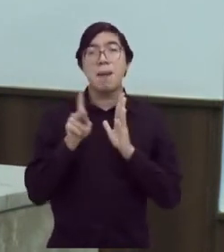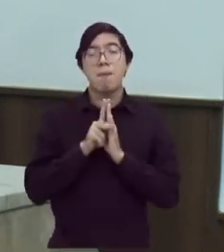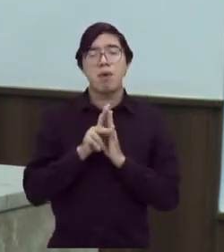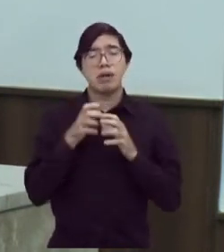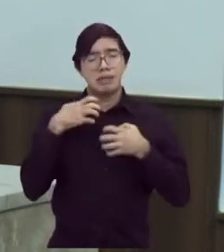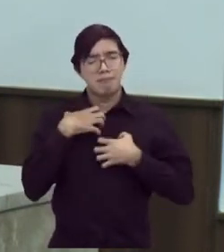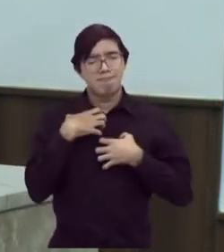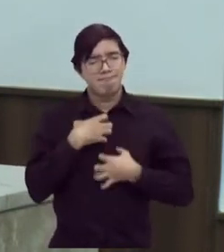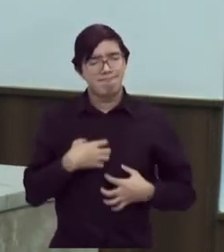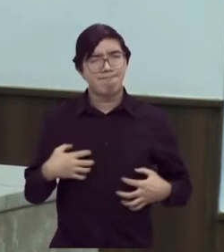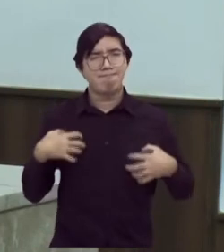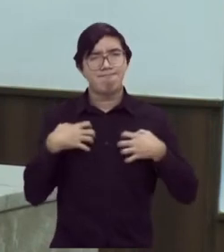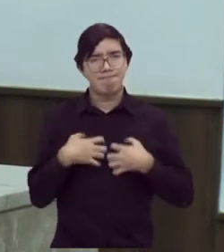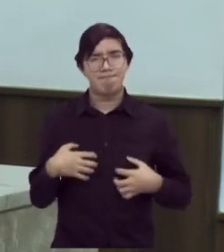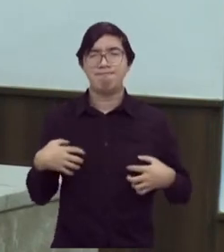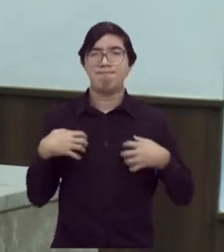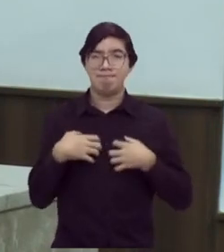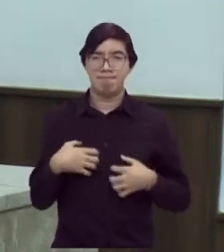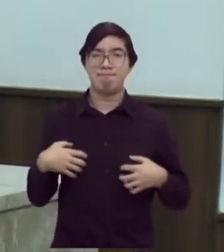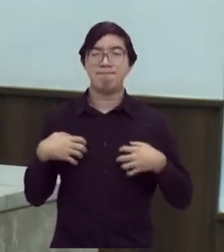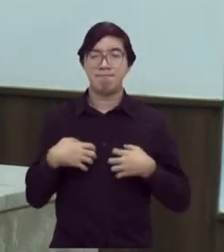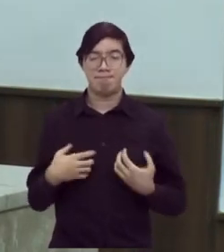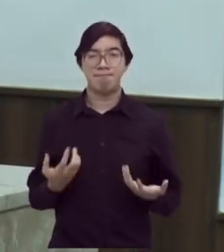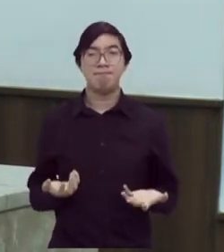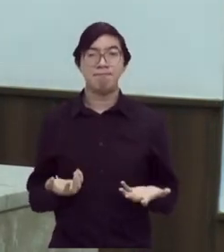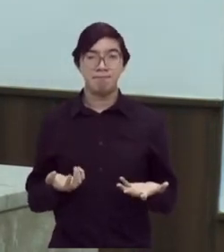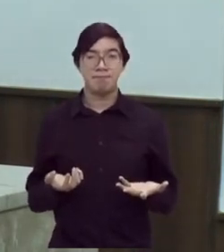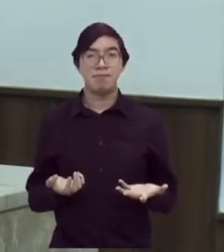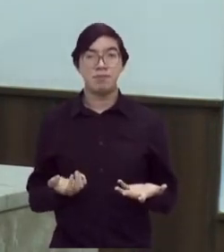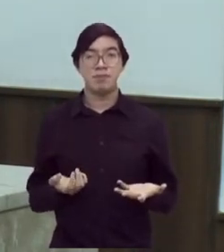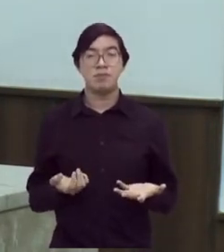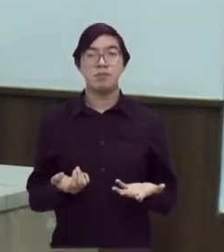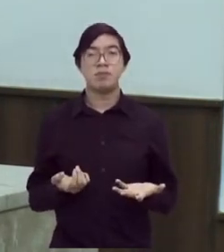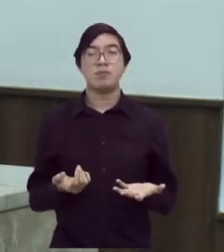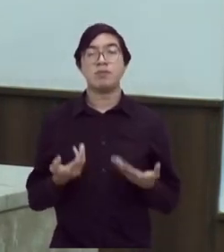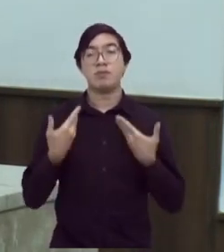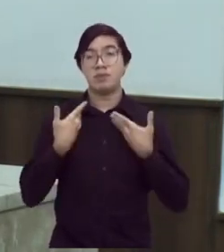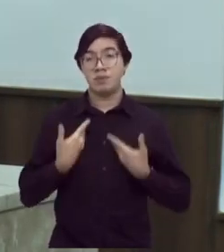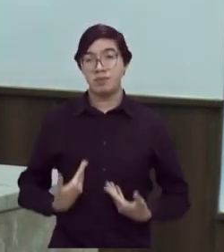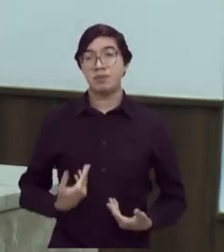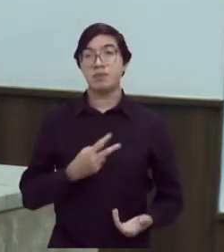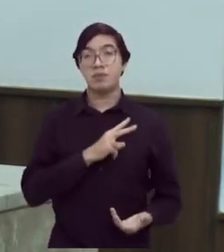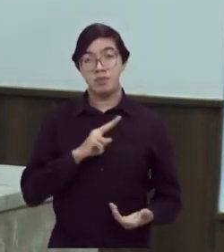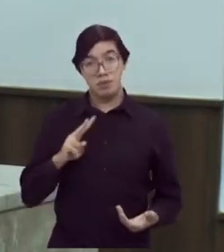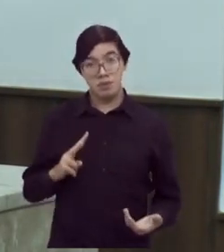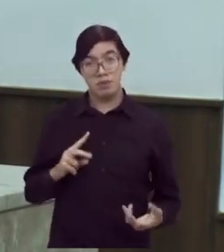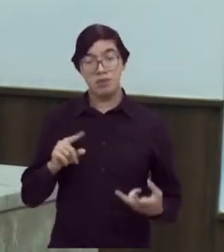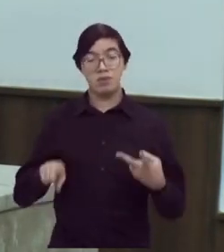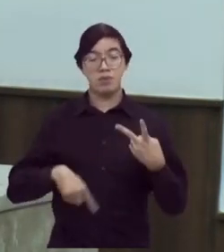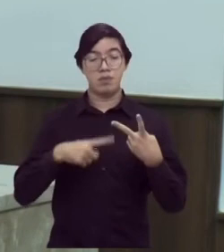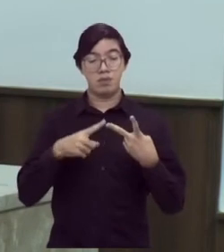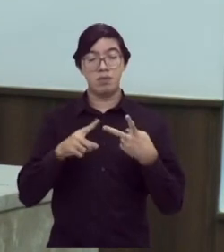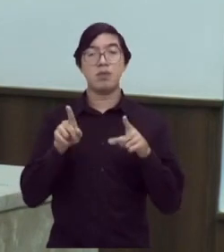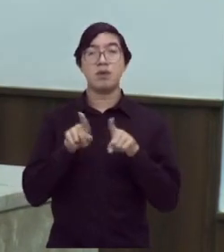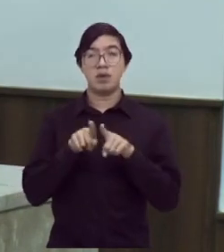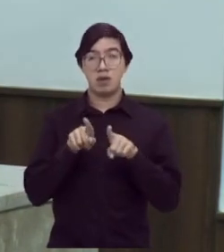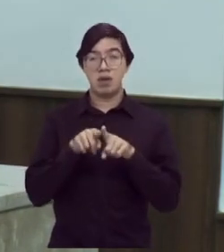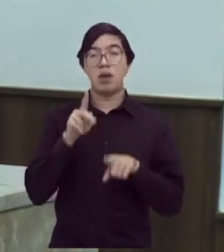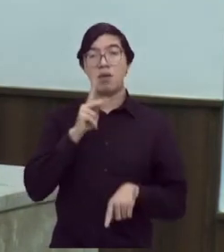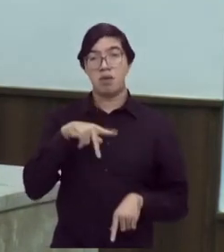abatia. Porque, curiosamente, eu não só sou vereador, eu sou professor, eu sempre dei